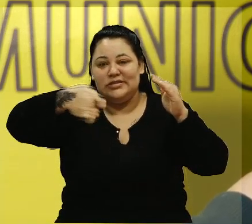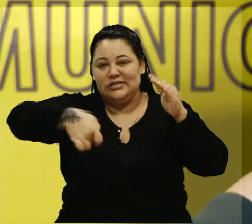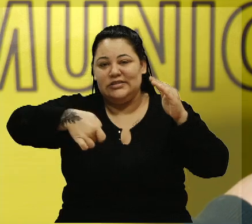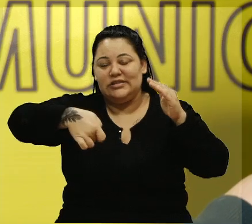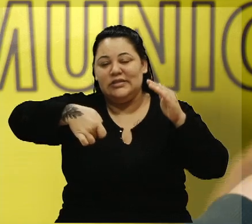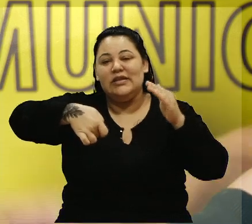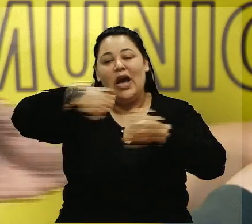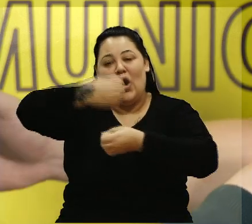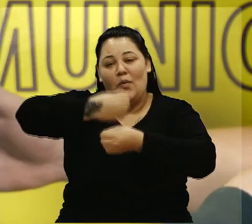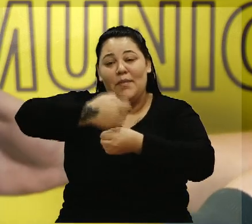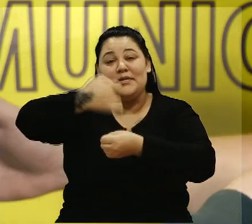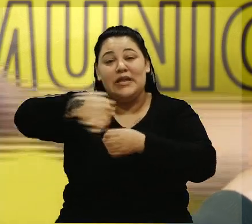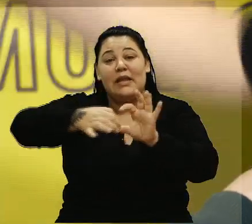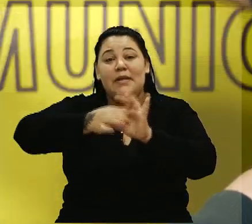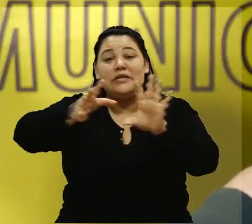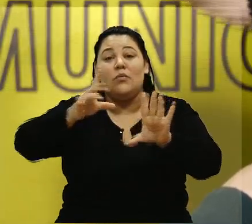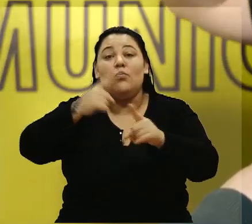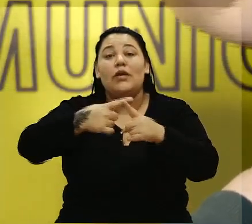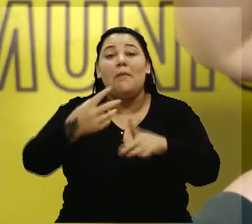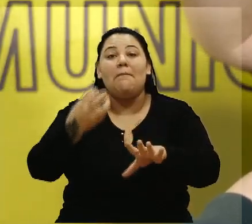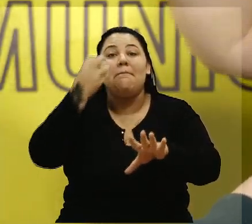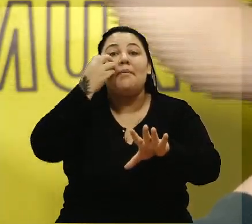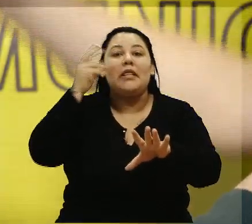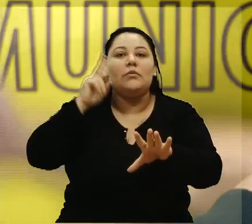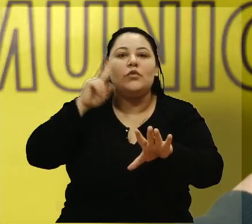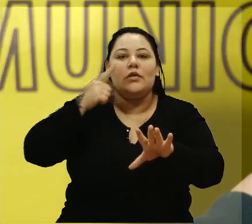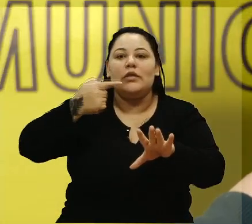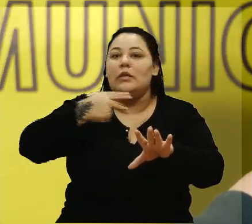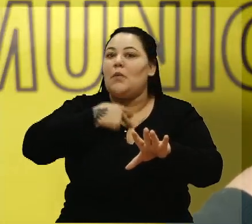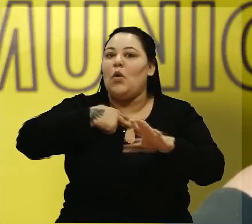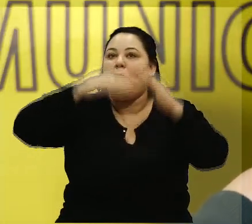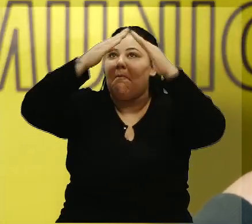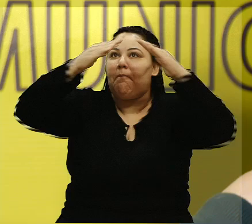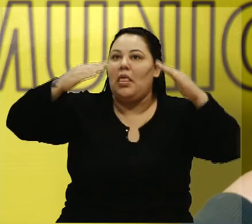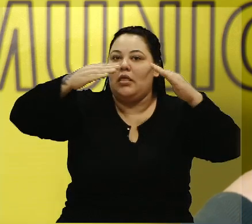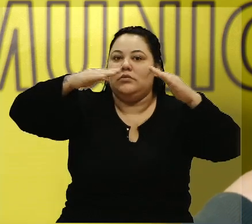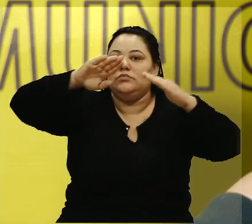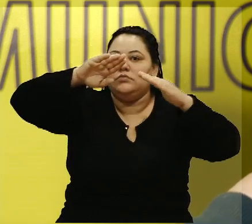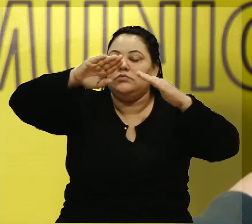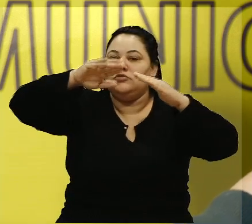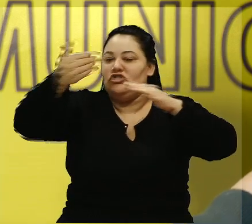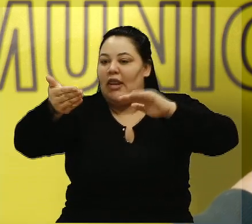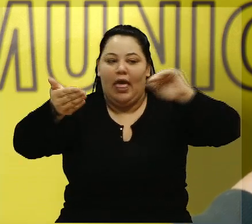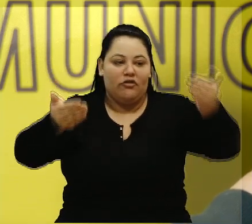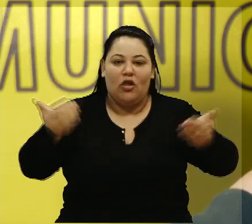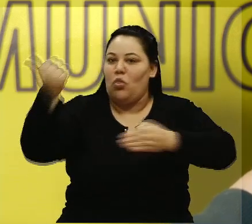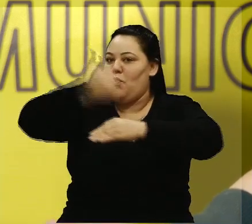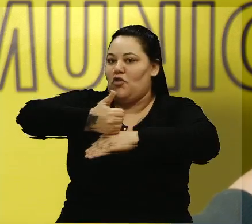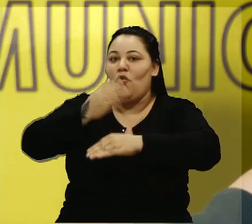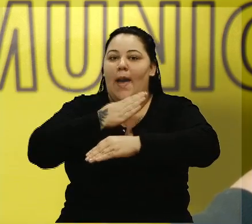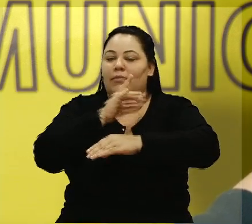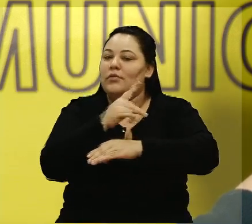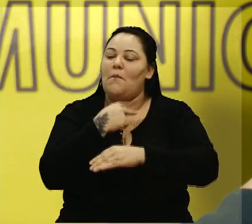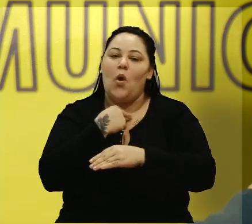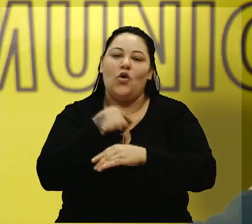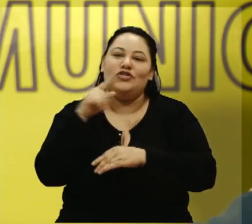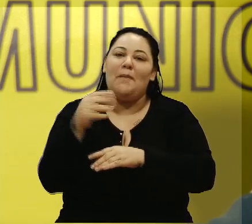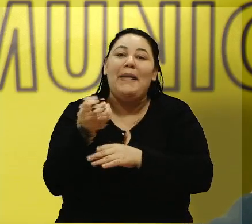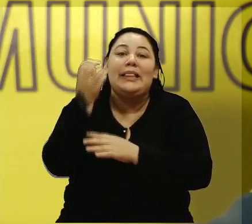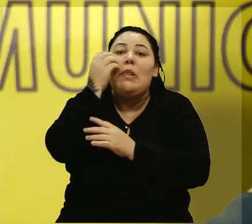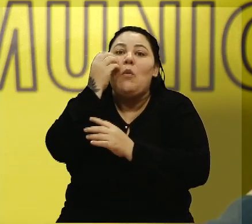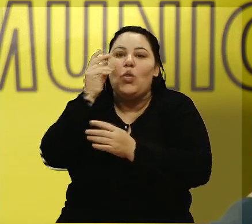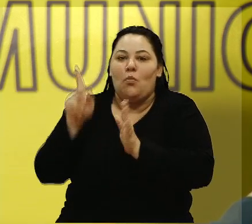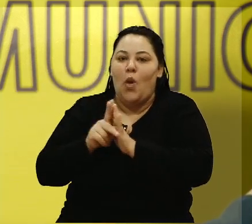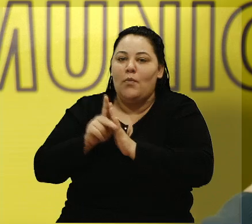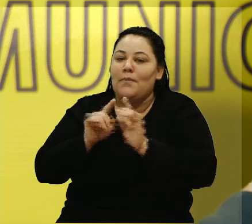patrimônio histórico. Então, não dá para a gente simplesmente zincar todo o telhado. Ele tem um telhado que foi construído ao longo do período, mas a prefeitura poderia contratar um empréstimo,